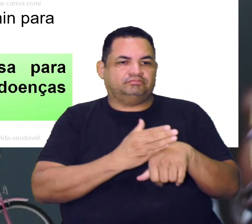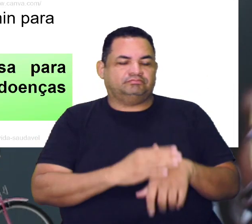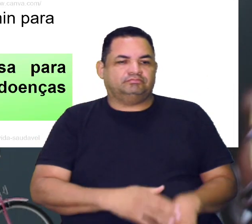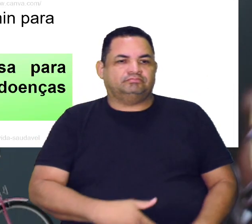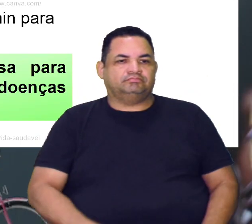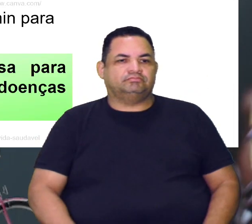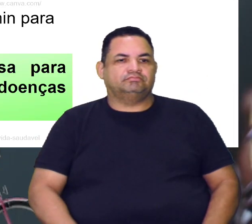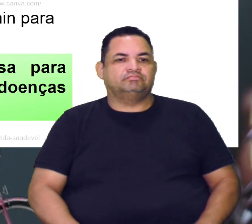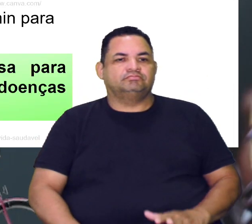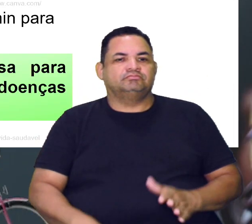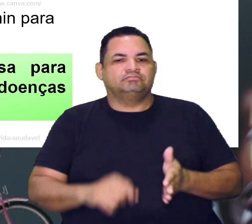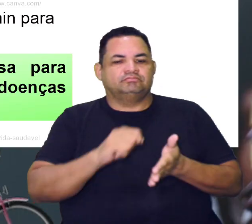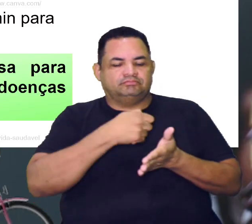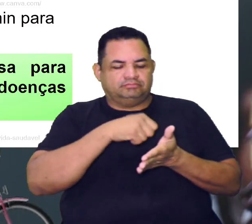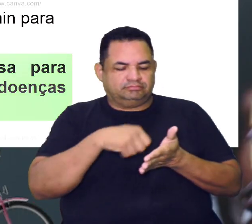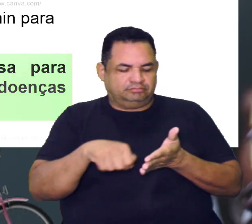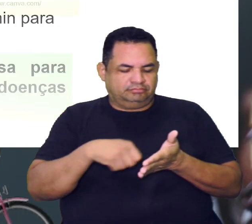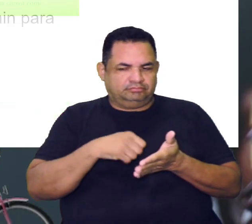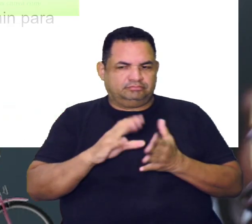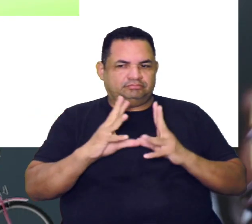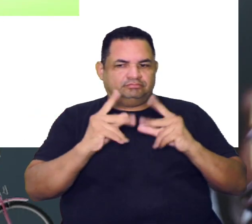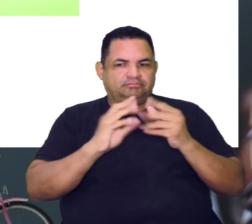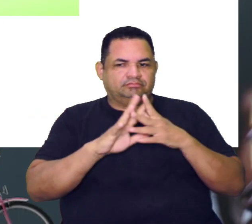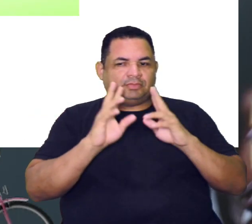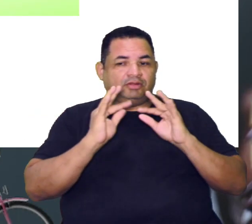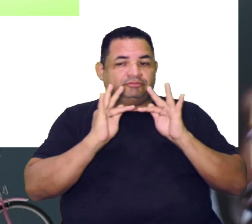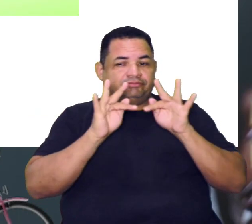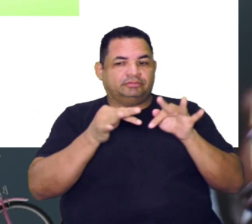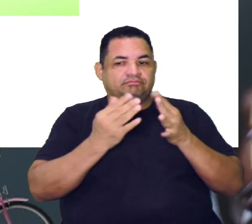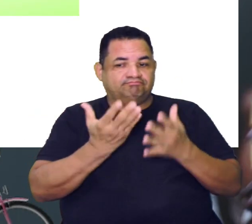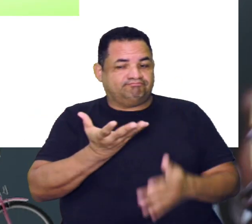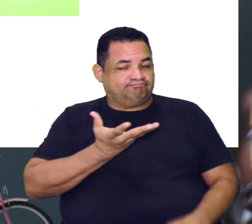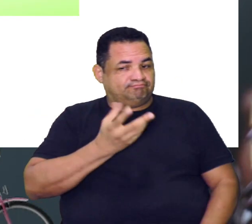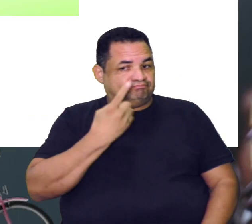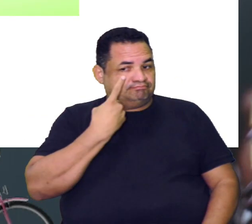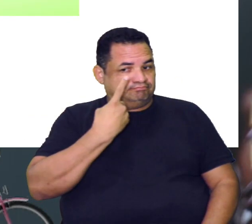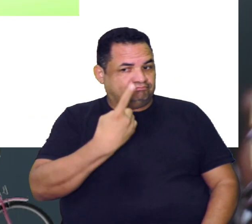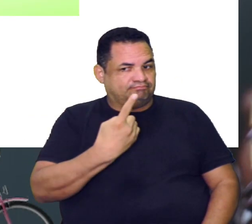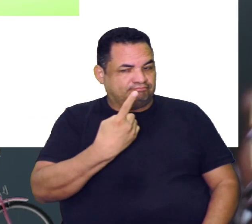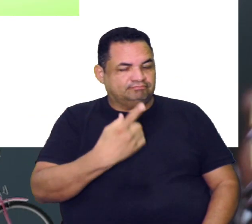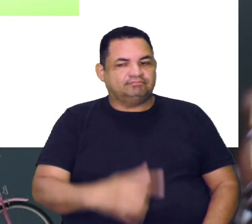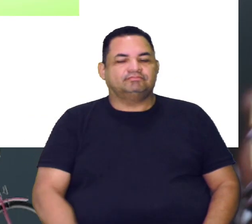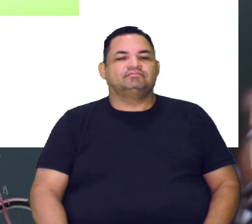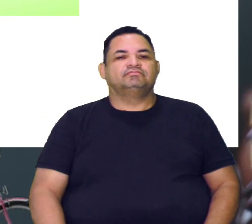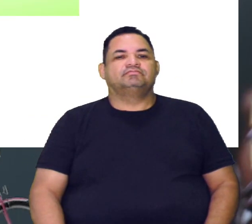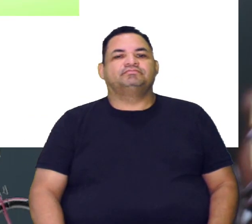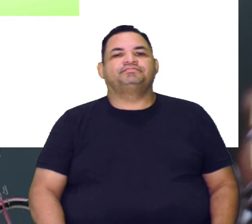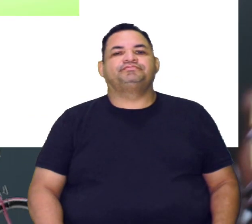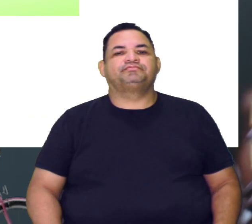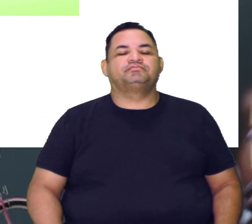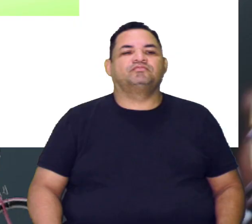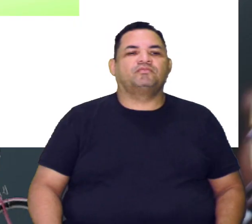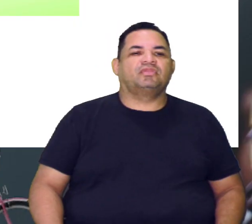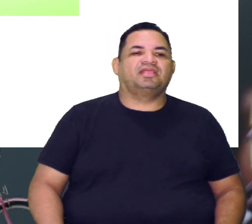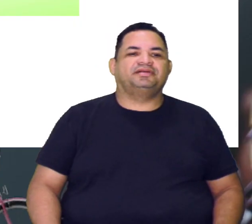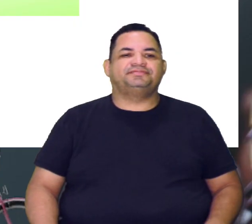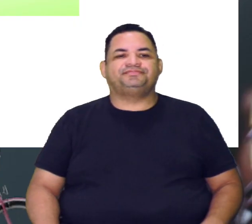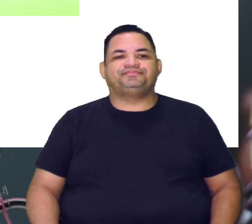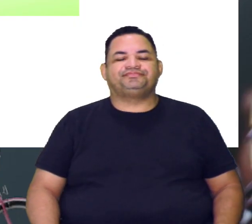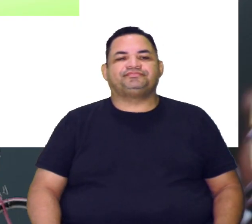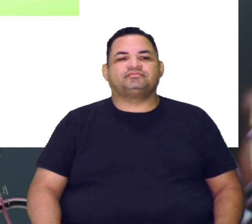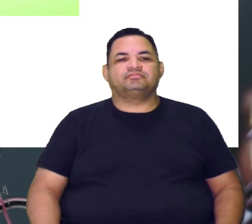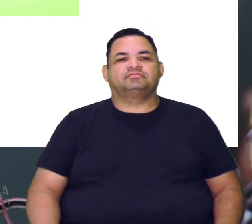Isso! Registrou tudo? Tá anotando tudo? Eu vou querer ver no final, hein? Vou querer ver. Então, a gente tem aí